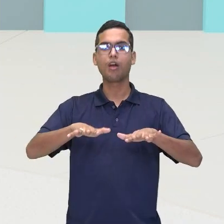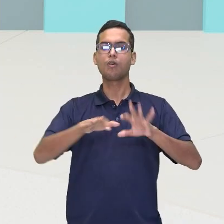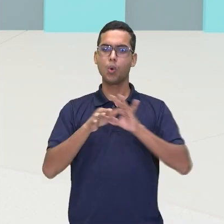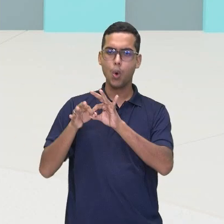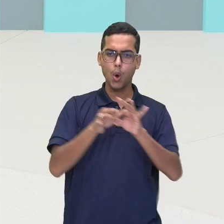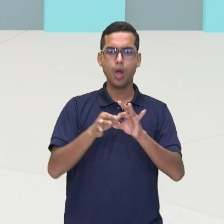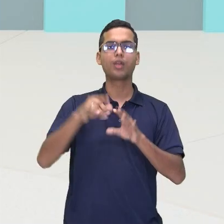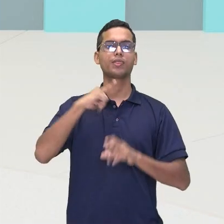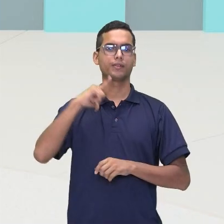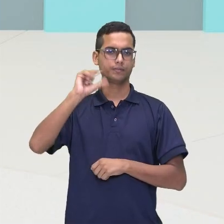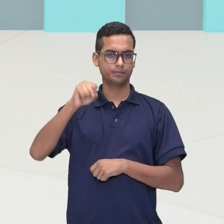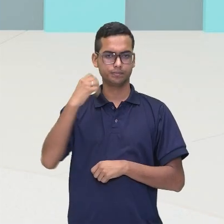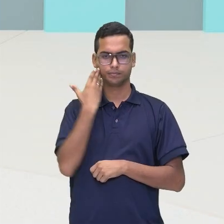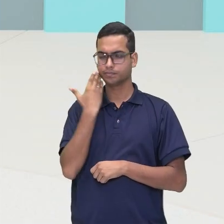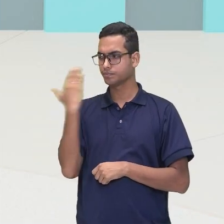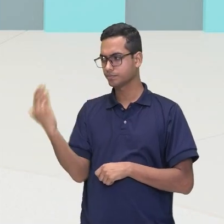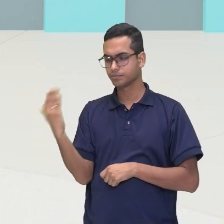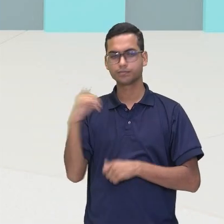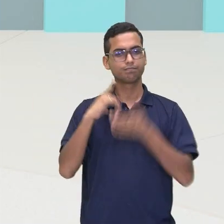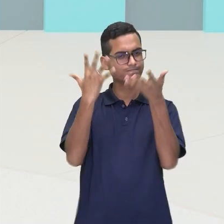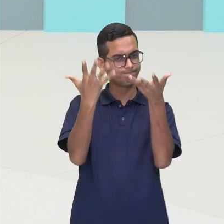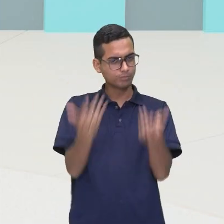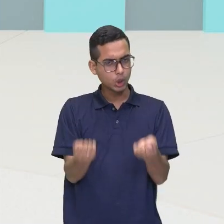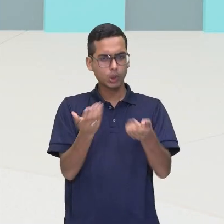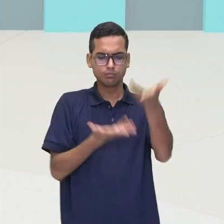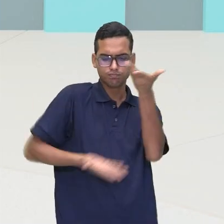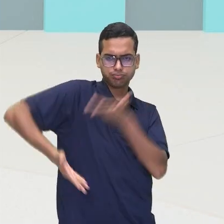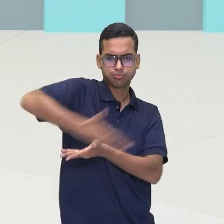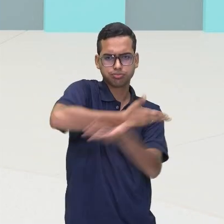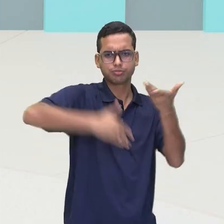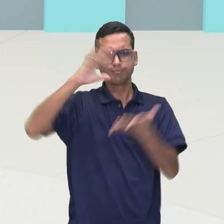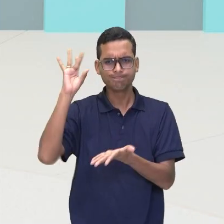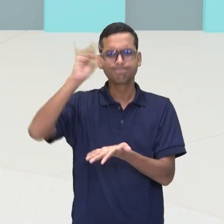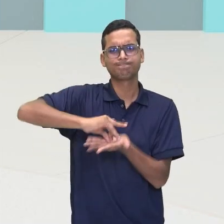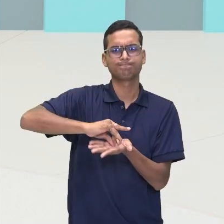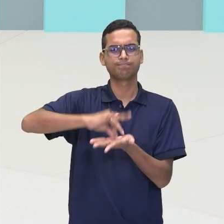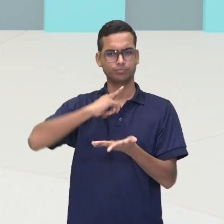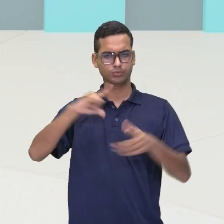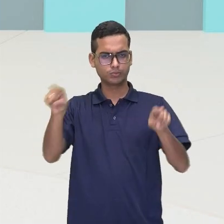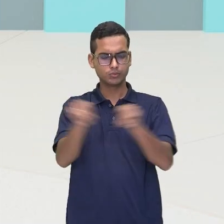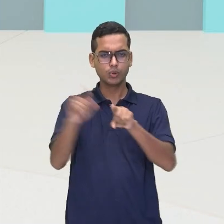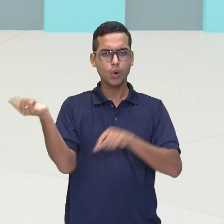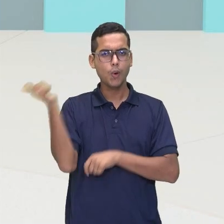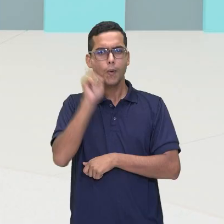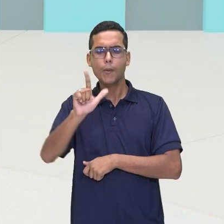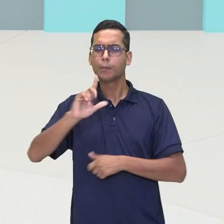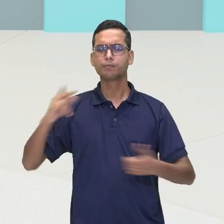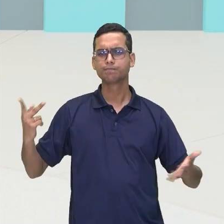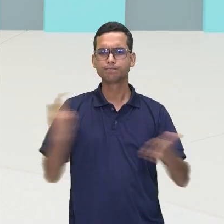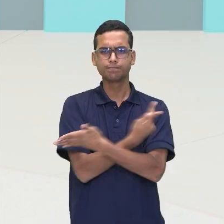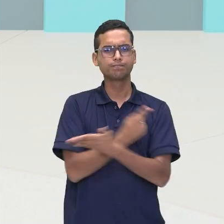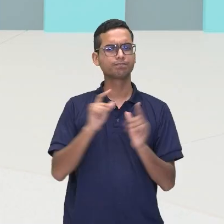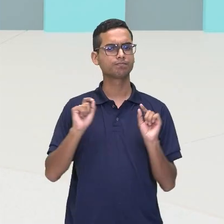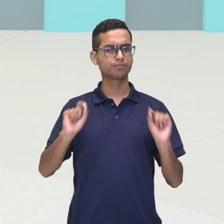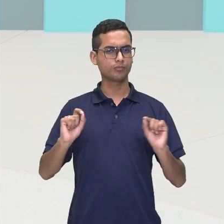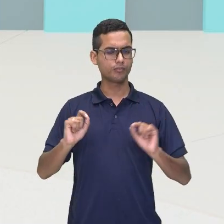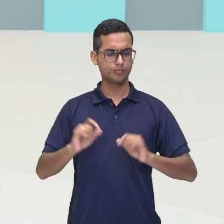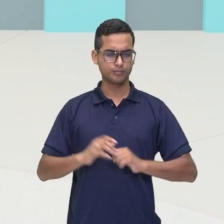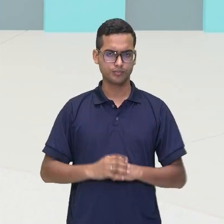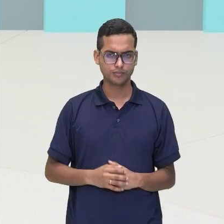temos essa aceitação, um momento em que realmente ocorre